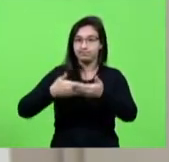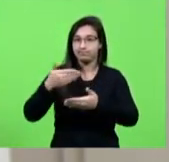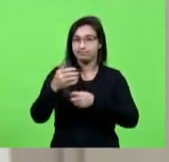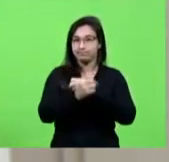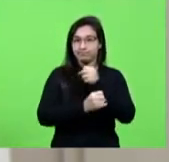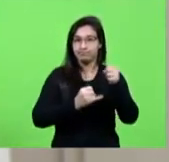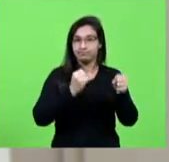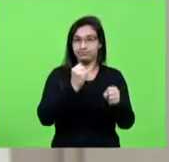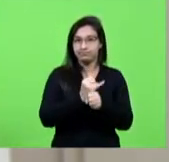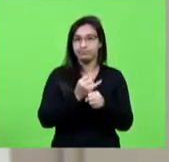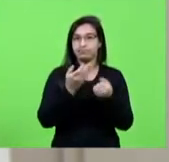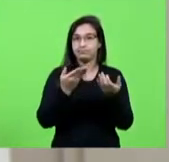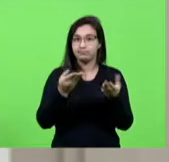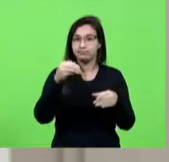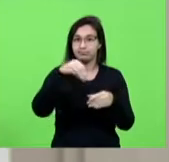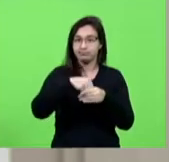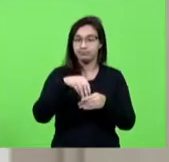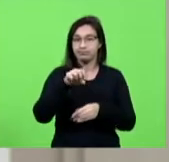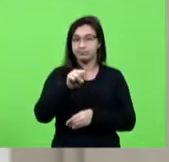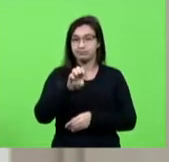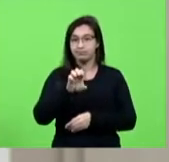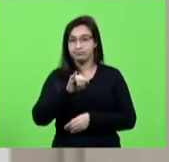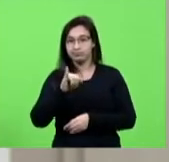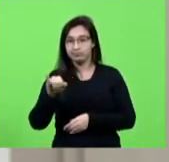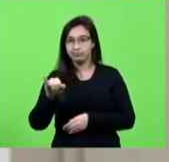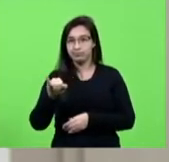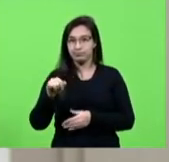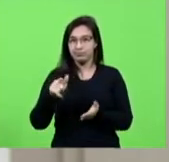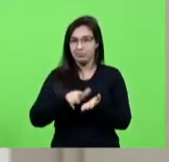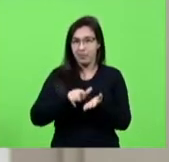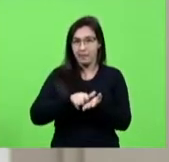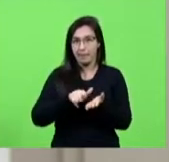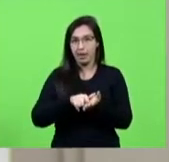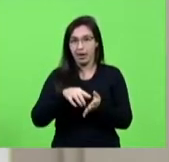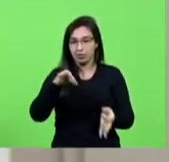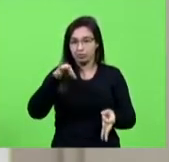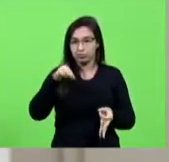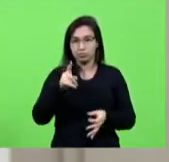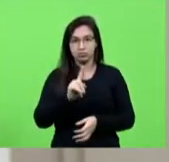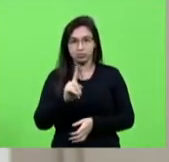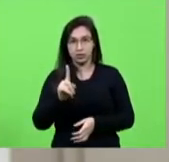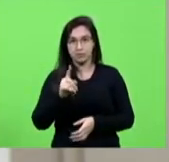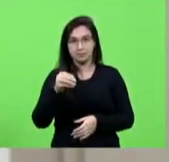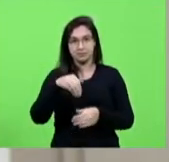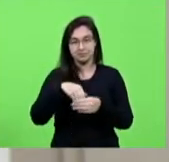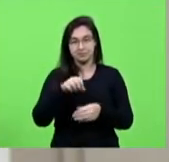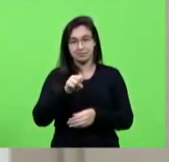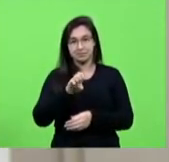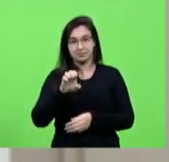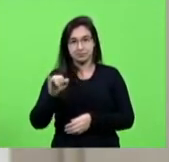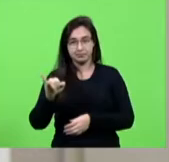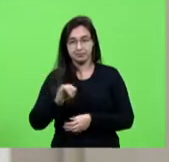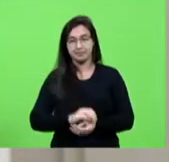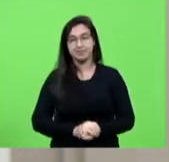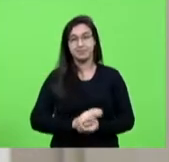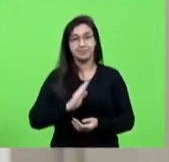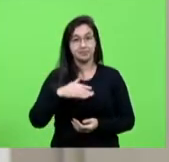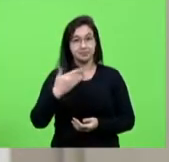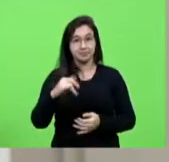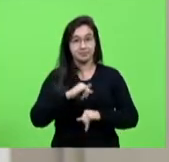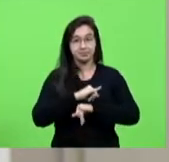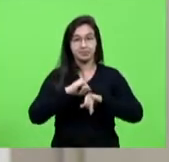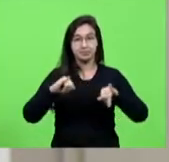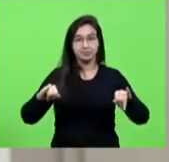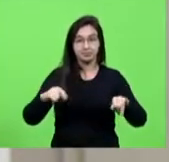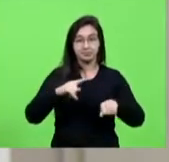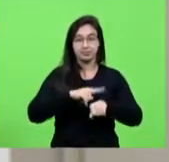SEI, e não mais fisicamente. Posto isto, o senhor presidente anunciou o próximo horário,